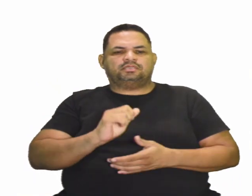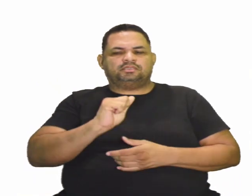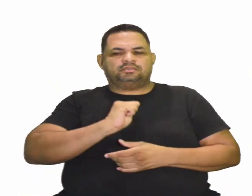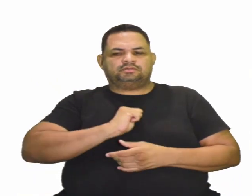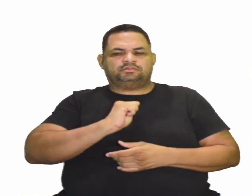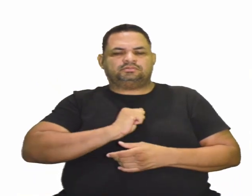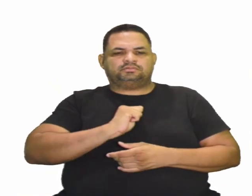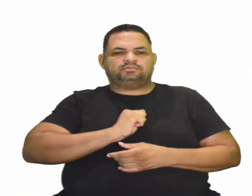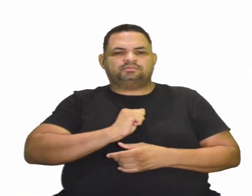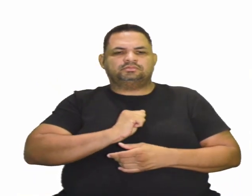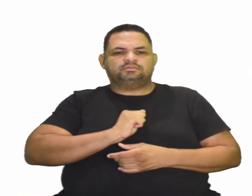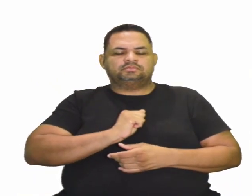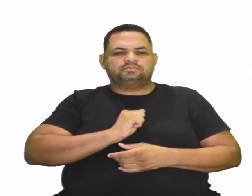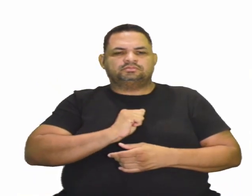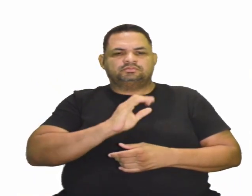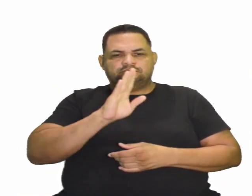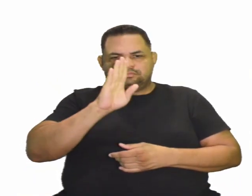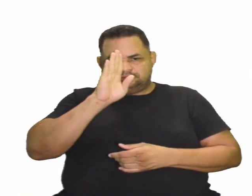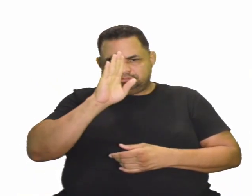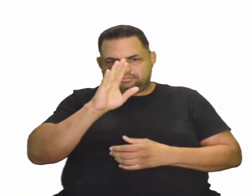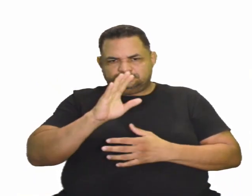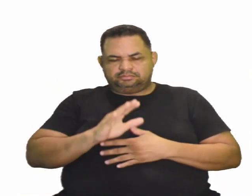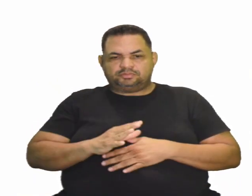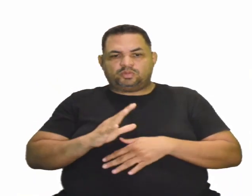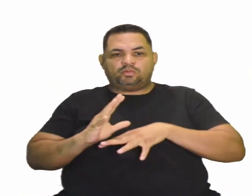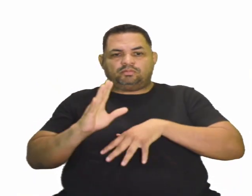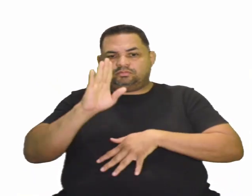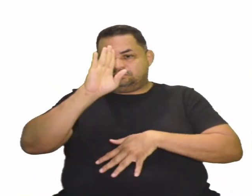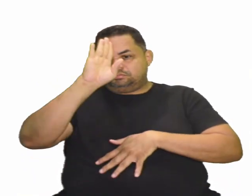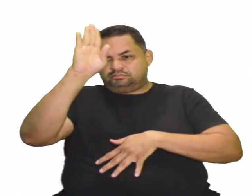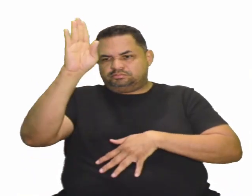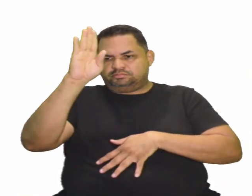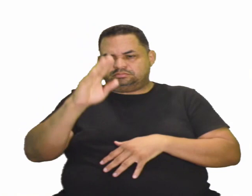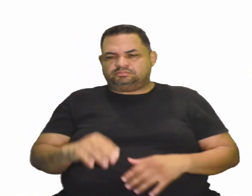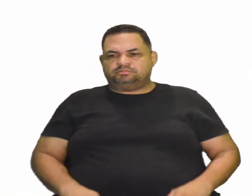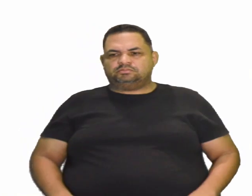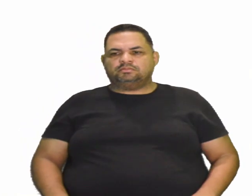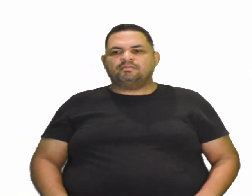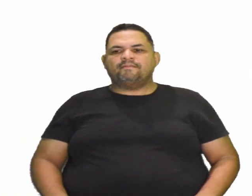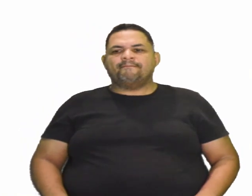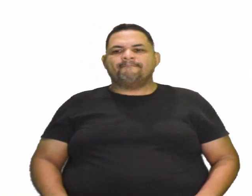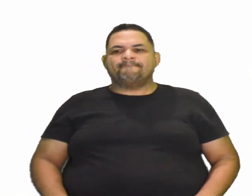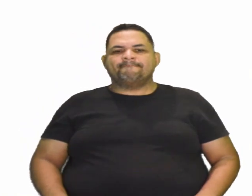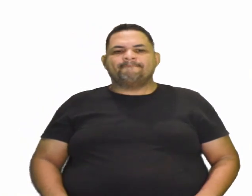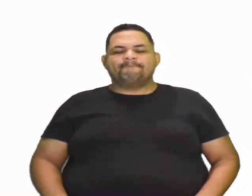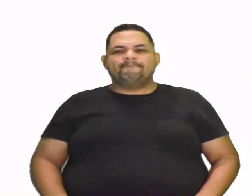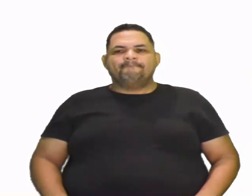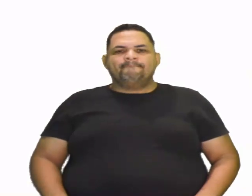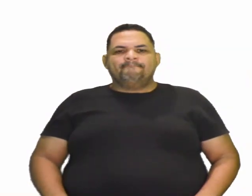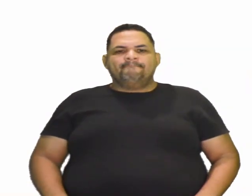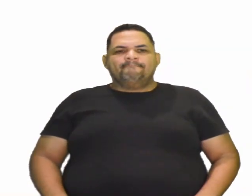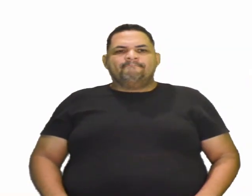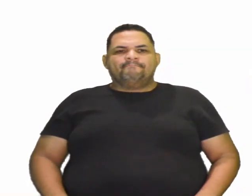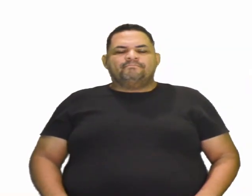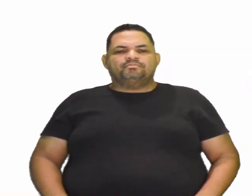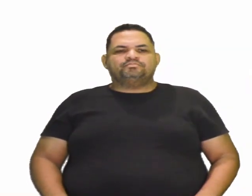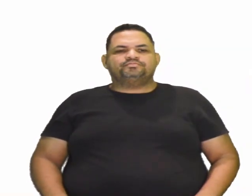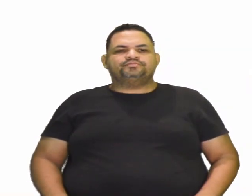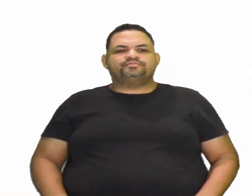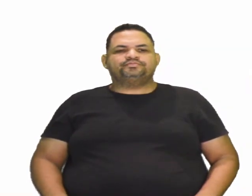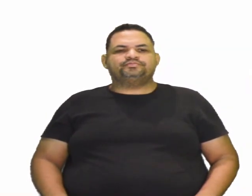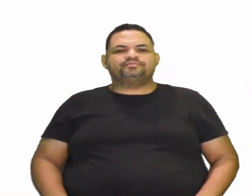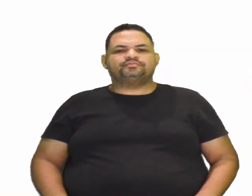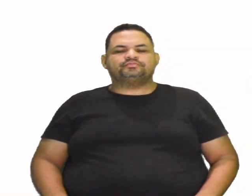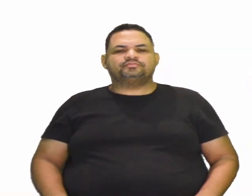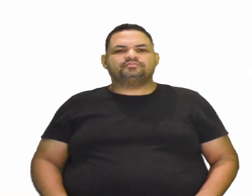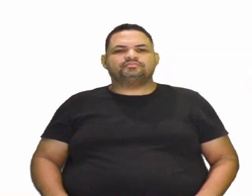B, o antropocentrismo. Muito bem, parabéns para você que acertou essa questão.